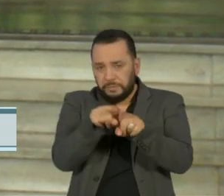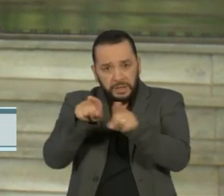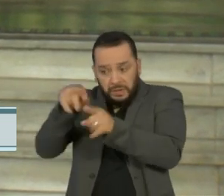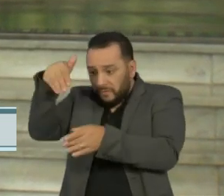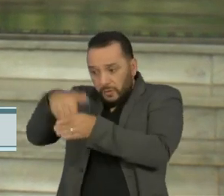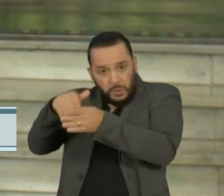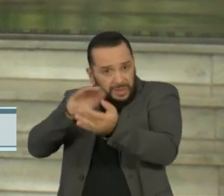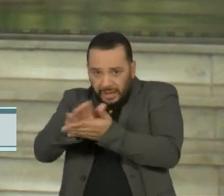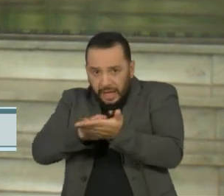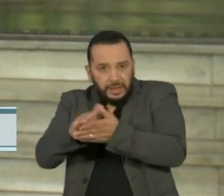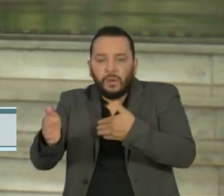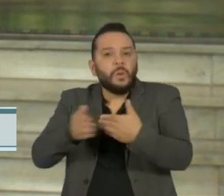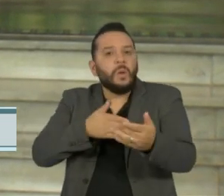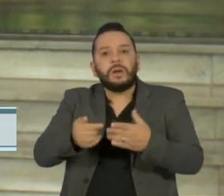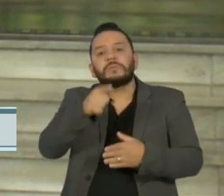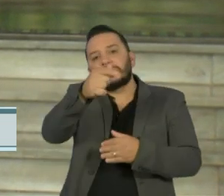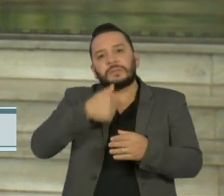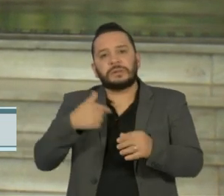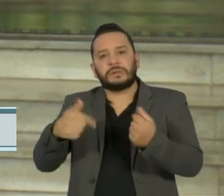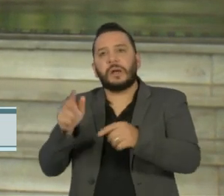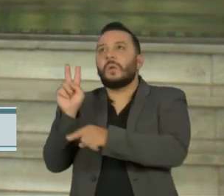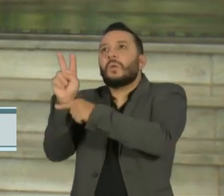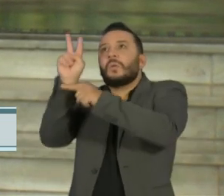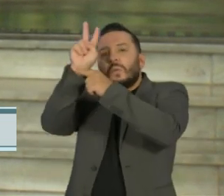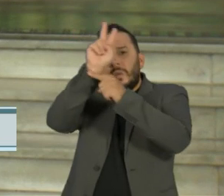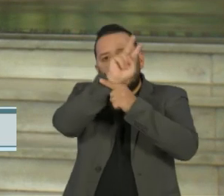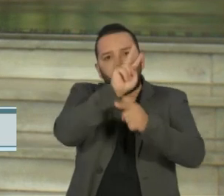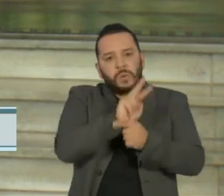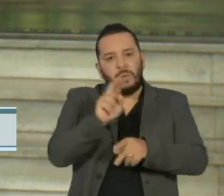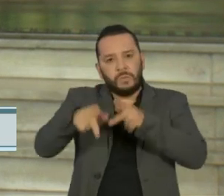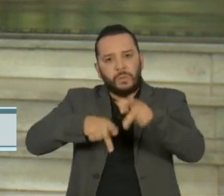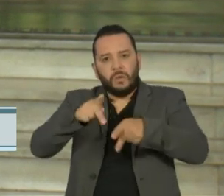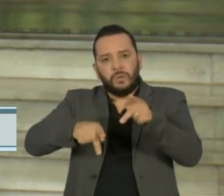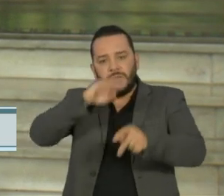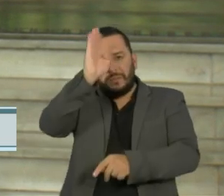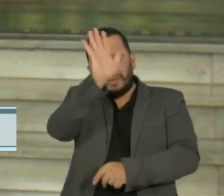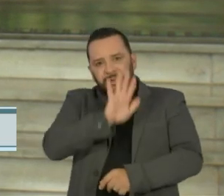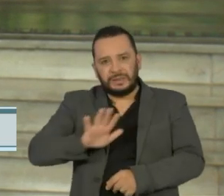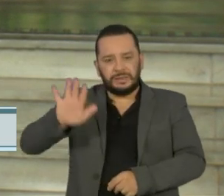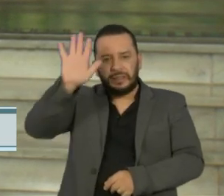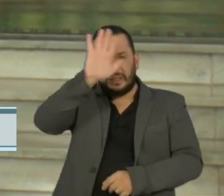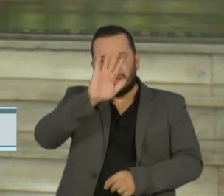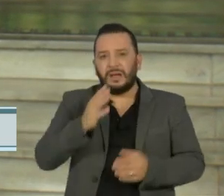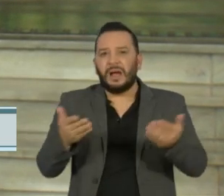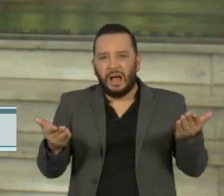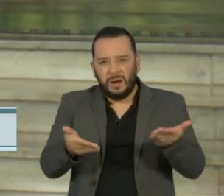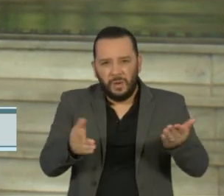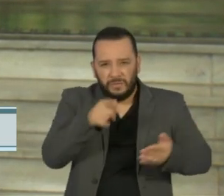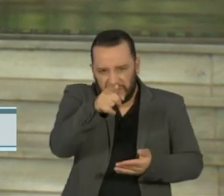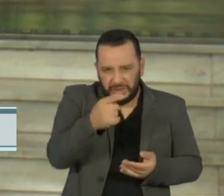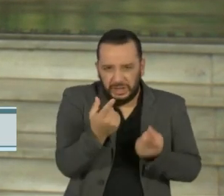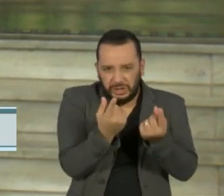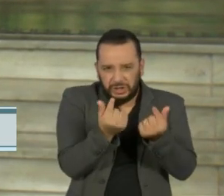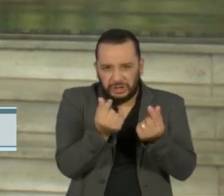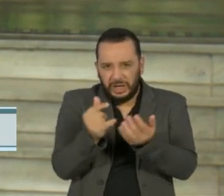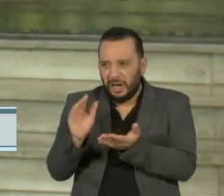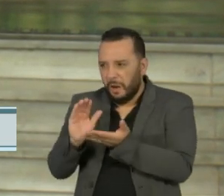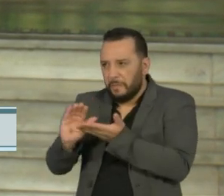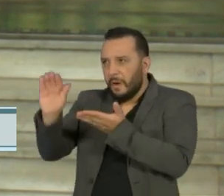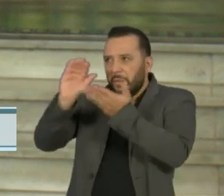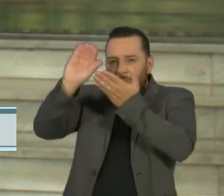de todas as partes do país. A atitude de retalhar os governadores de estado porque